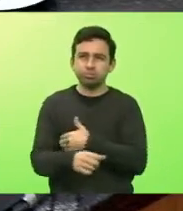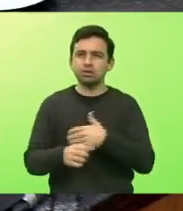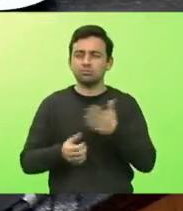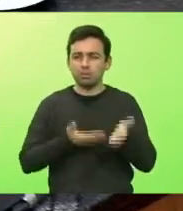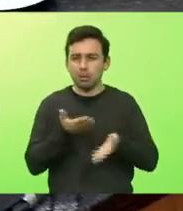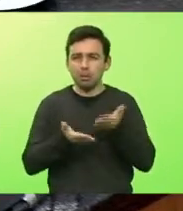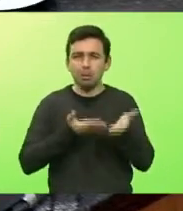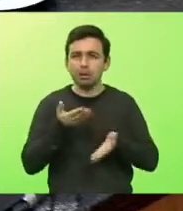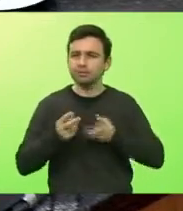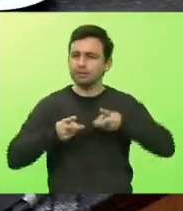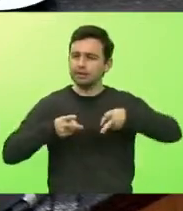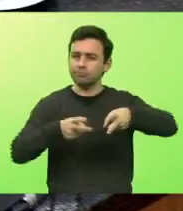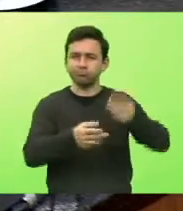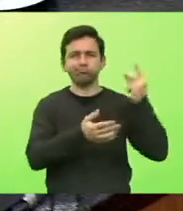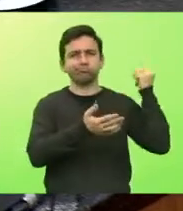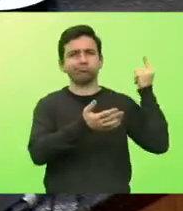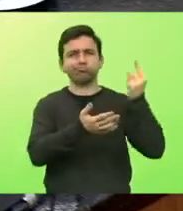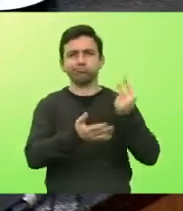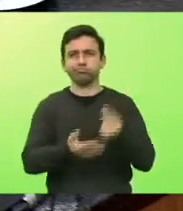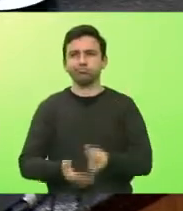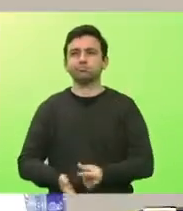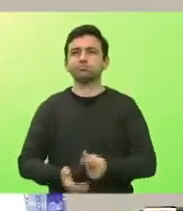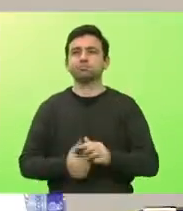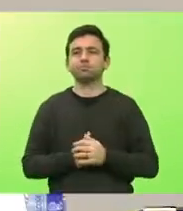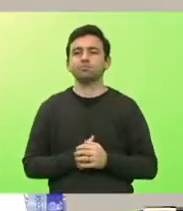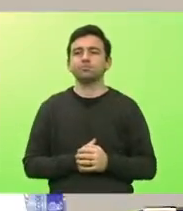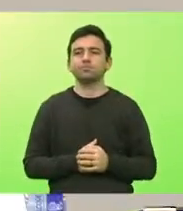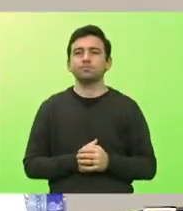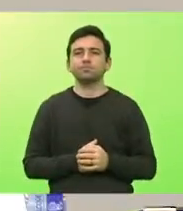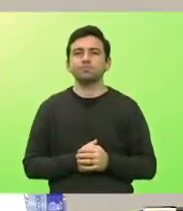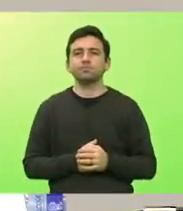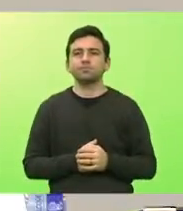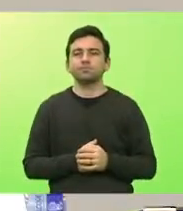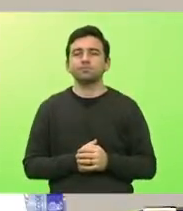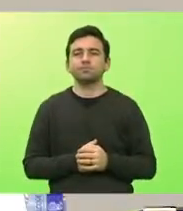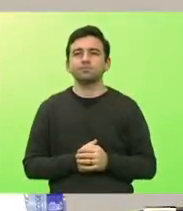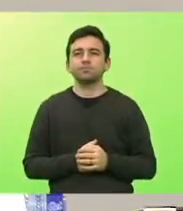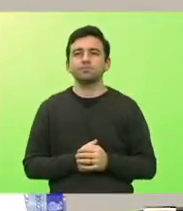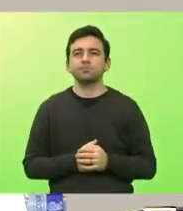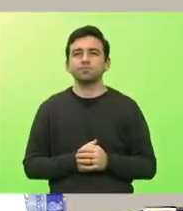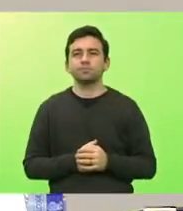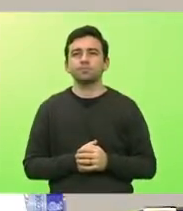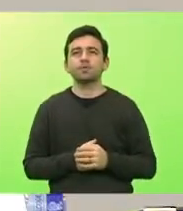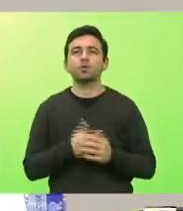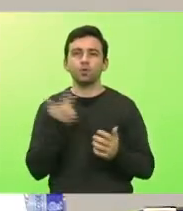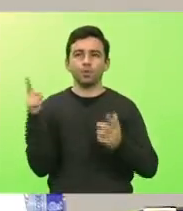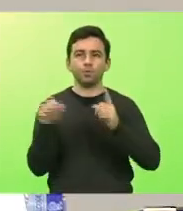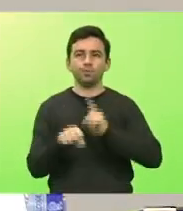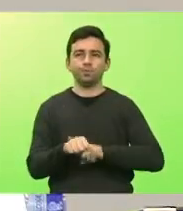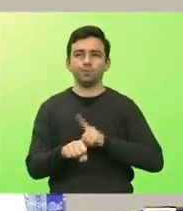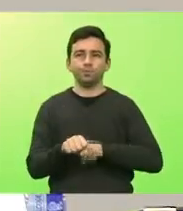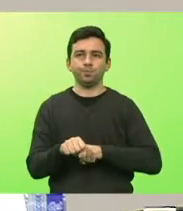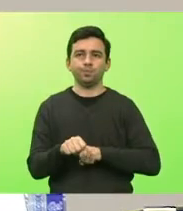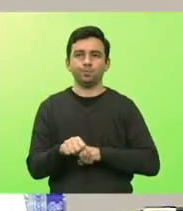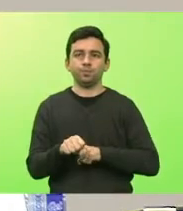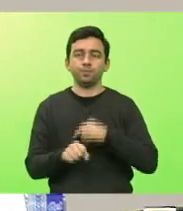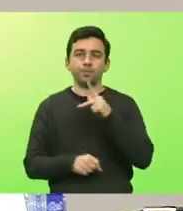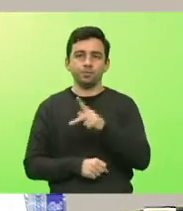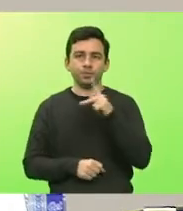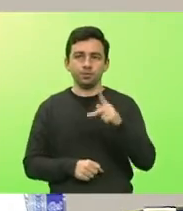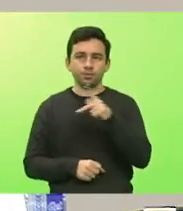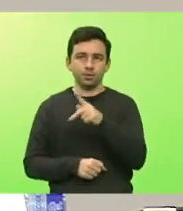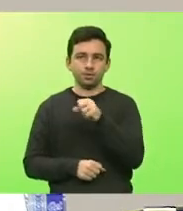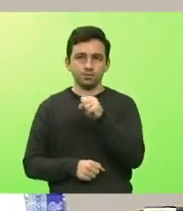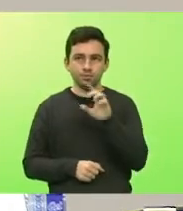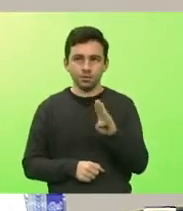feito milenarmente. Muito obrigada, senhor presidente. Próximo orário pertence ao bloco parlamentar PP, PSB